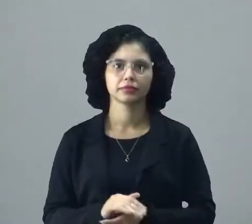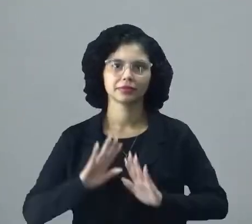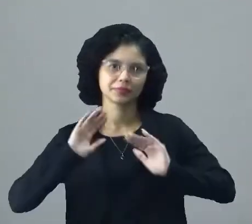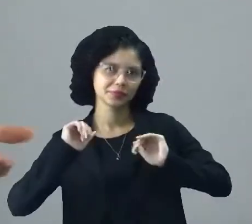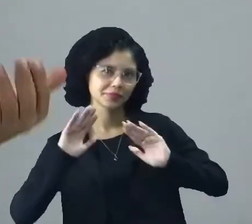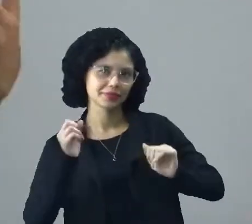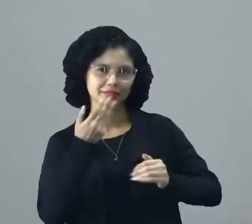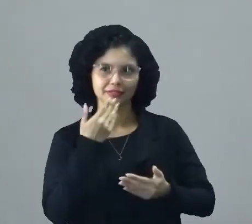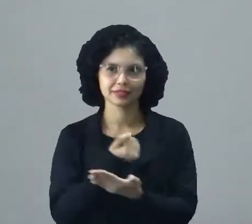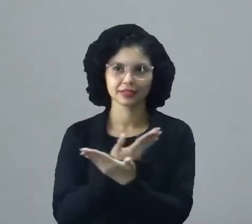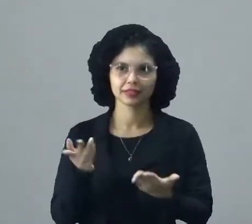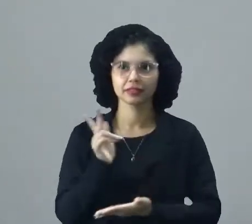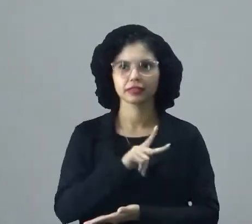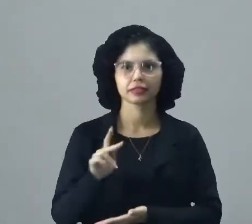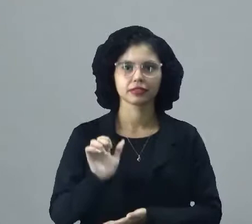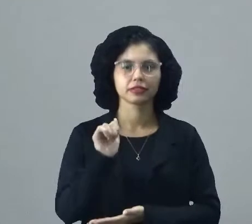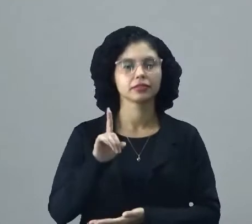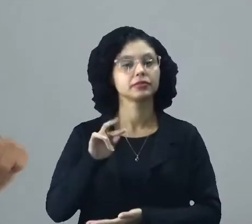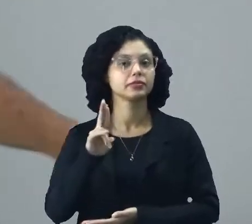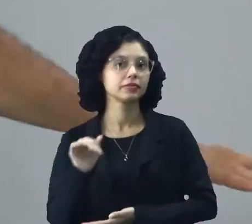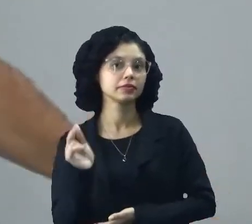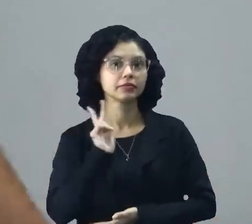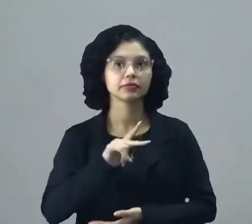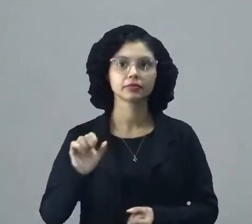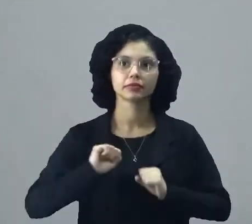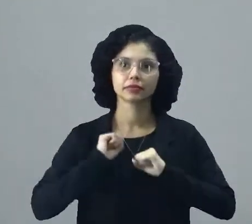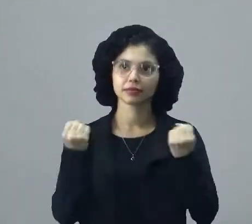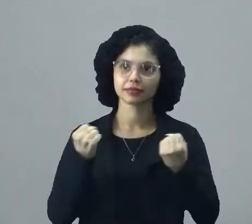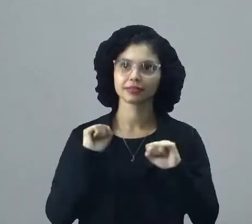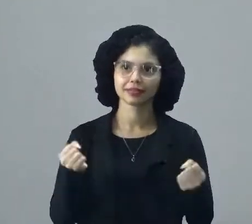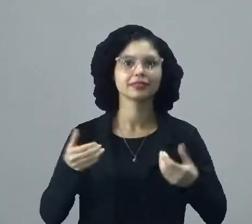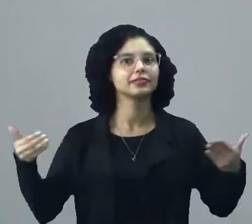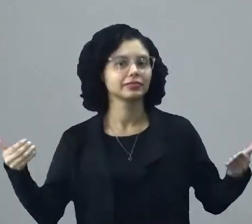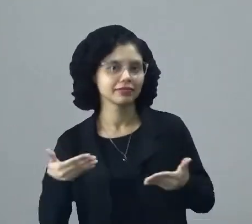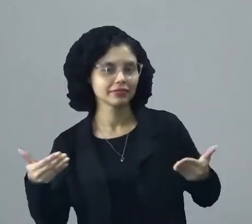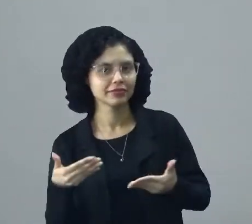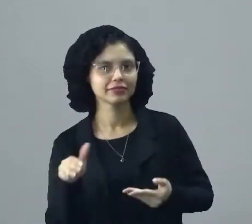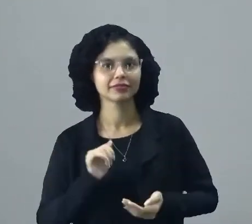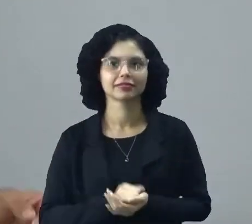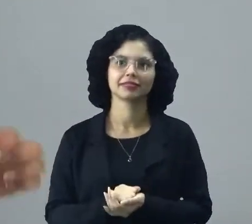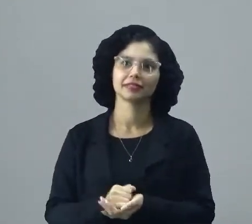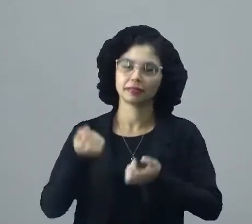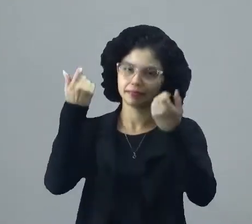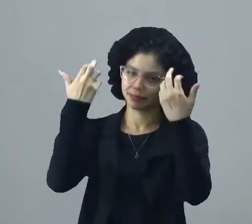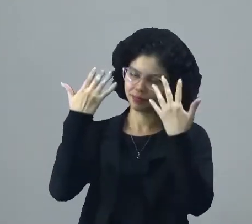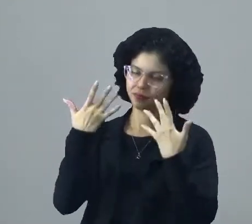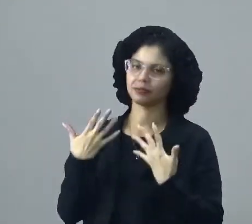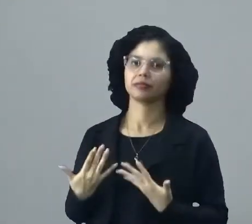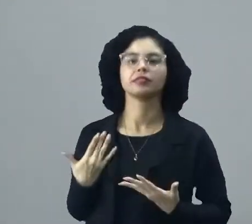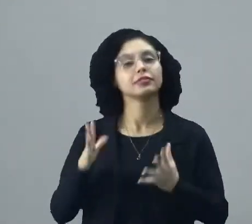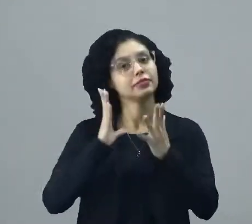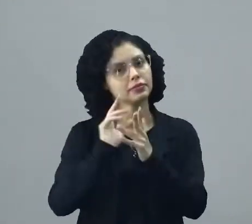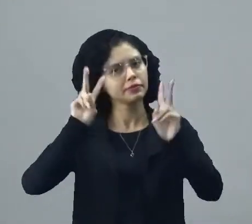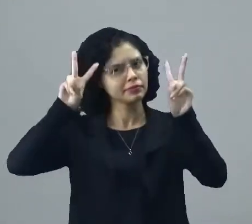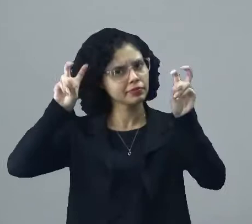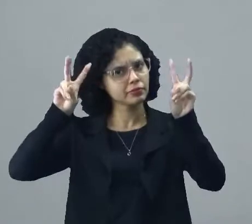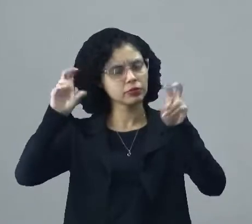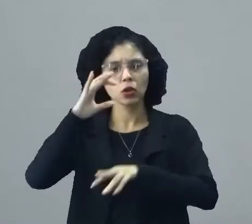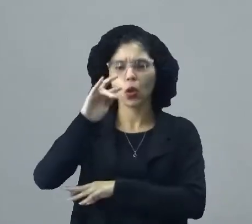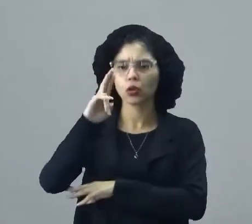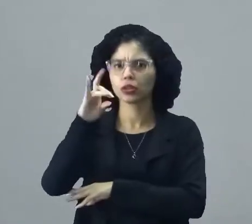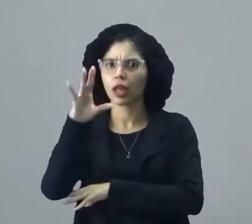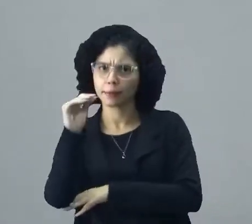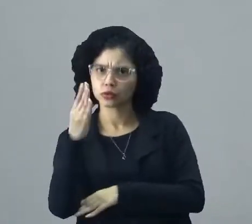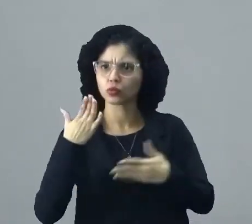E aí, tudo bom com vocês? Eu sou o André Vasconcelos, professor de Educação Física, e agora é hora de entrar em forma porque a gente vai abordar